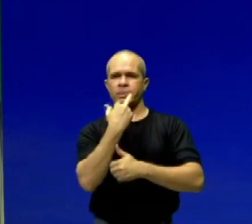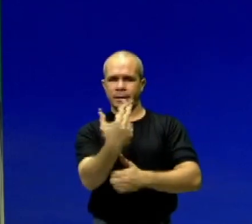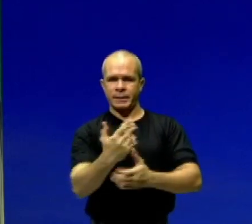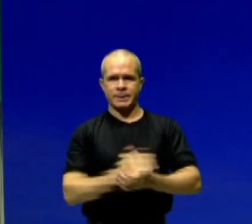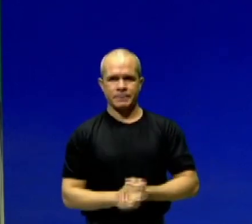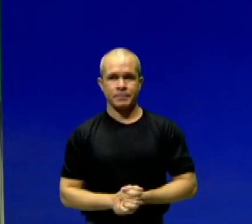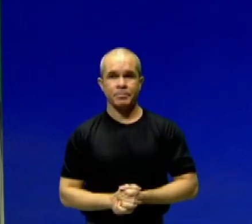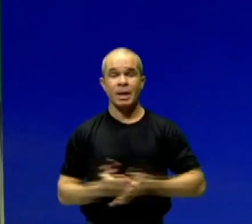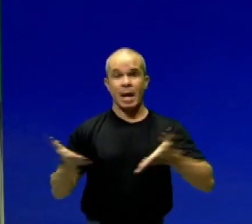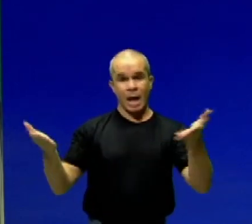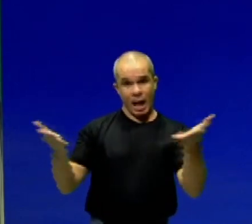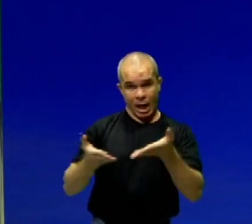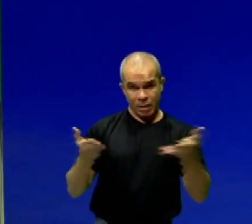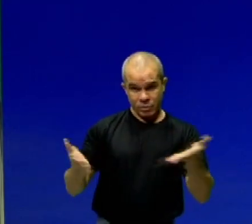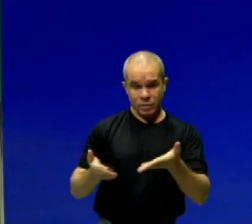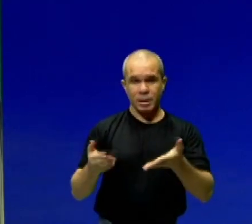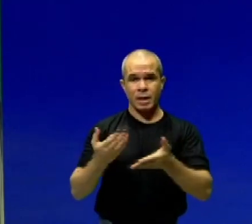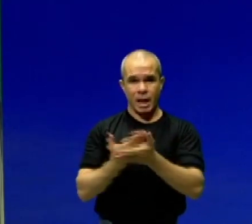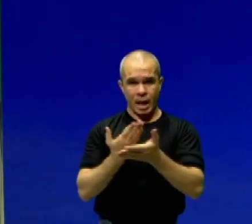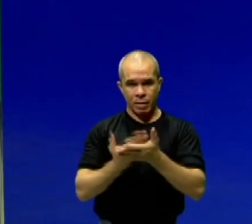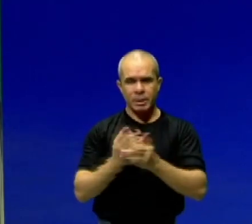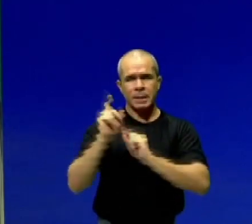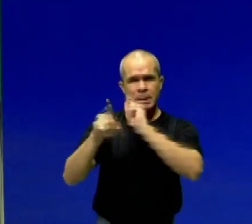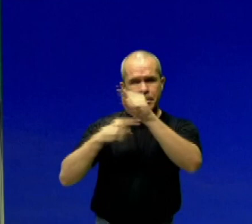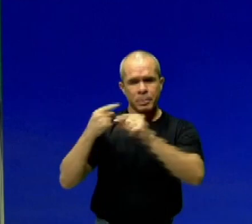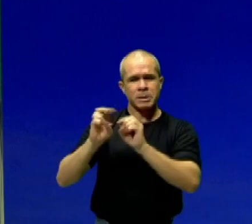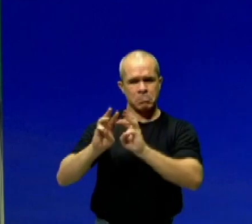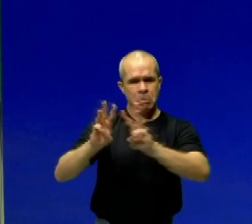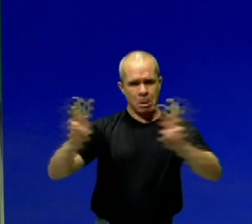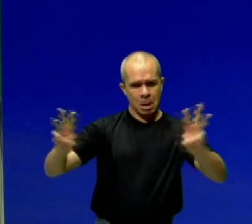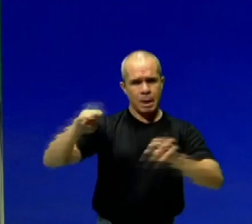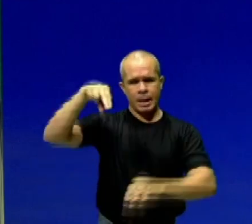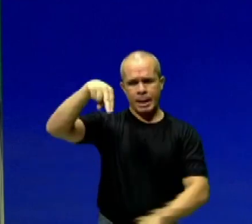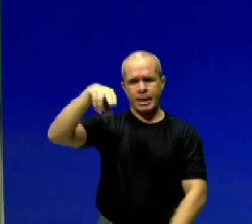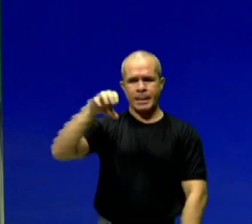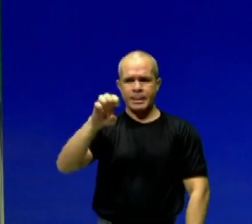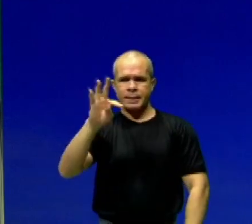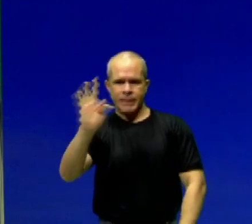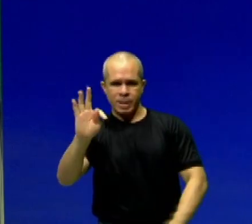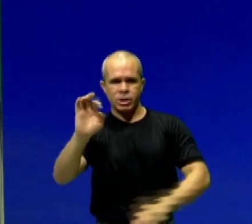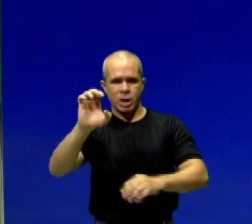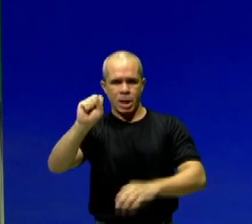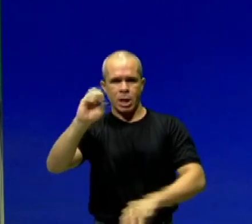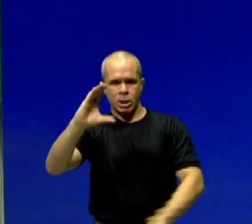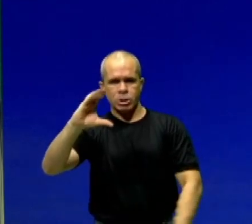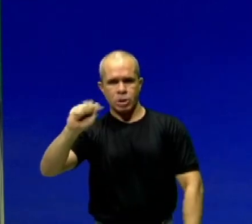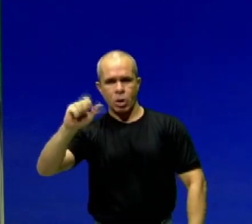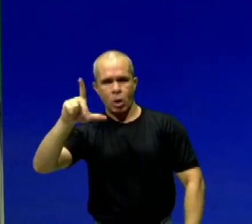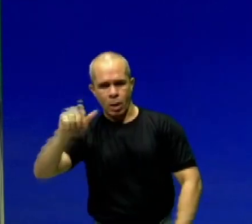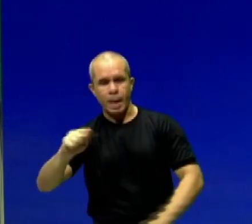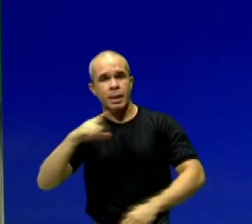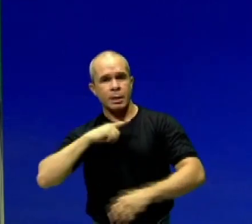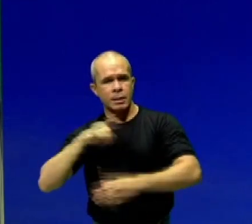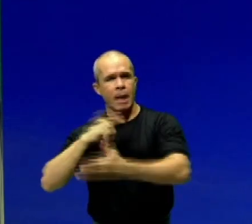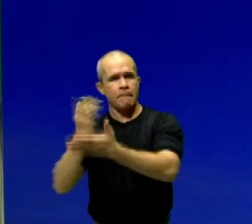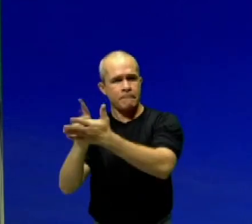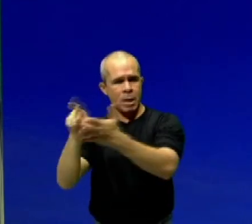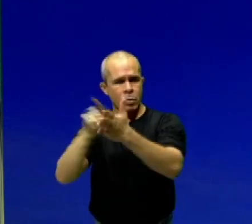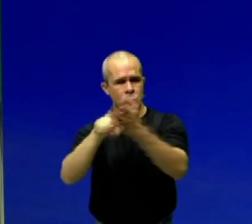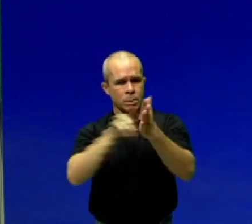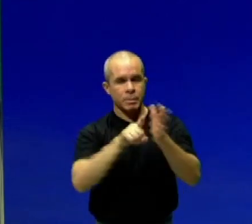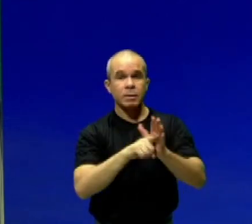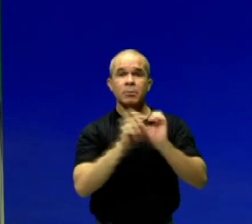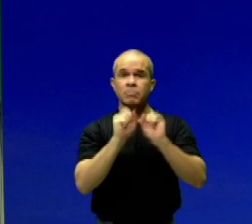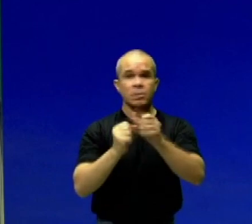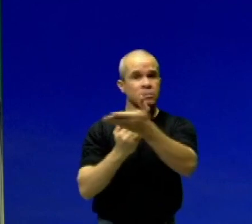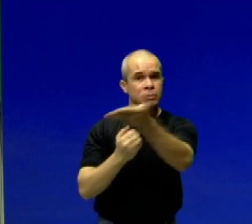Então, o que eu quero? Nessa aula que vocês vão pegar lá no portal Net Escola, vocês vão ter algumas perguntas. E essas perguntas vocês